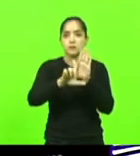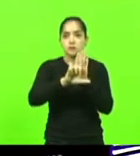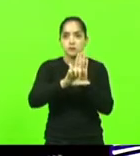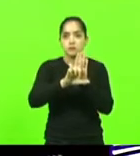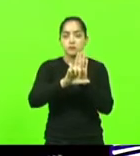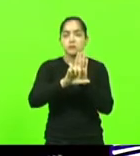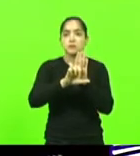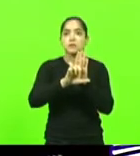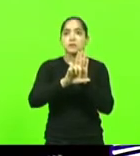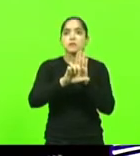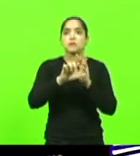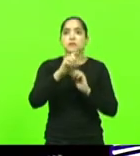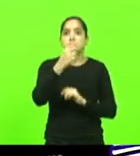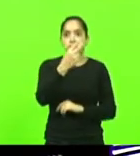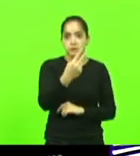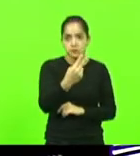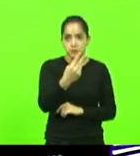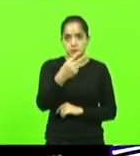números